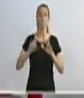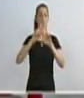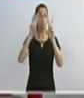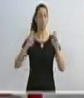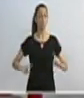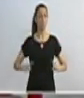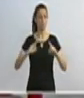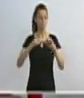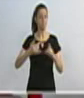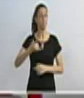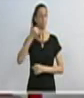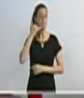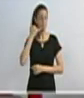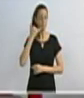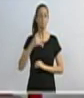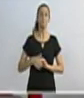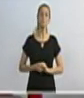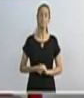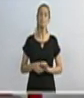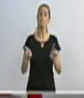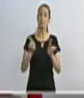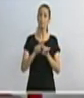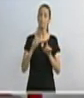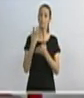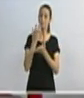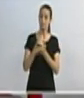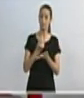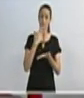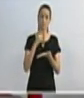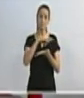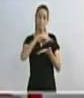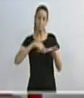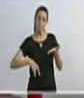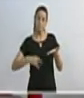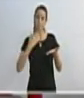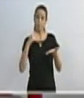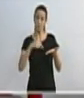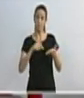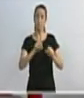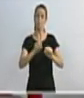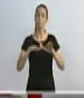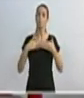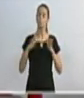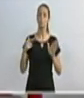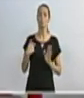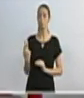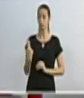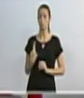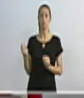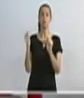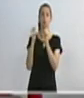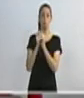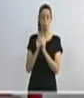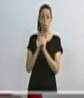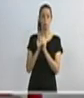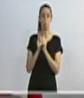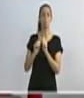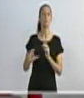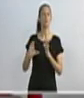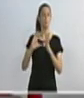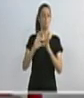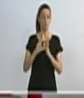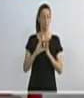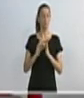E também aqui registrar que este requerimento, esta solicitação de audiência foi juntamente com meu colega parlamentar, Alexandre